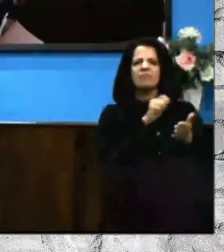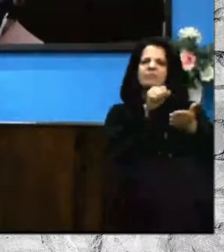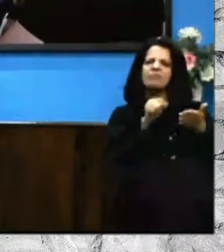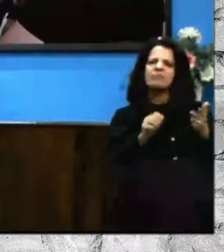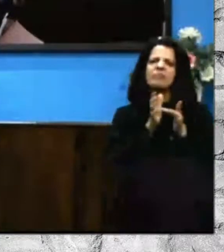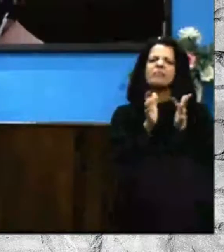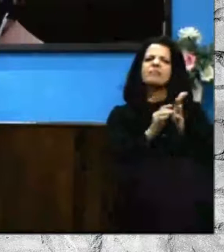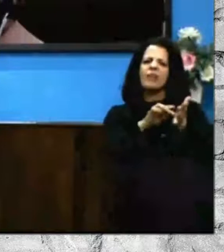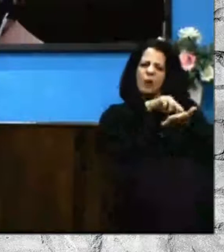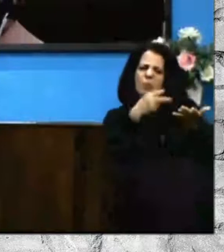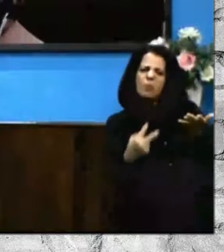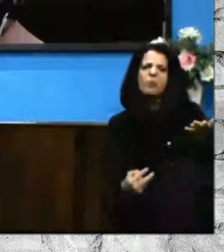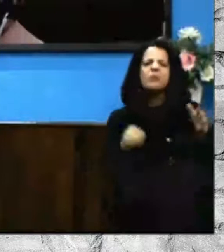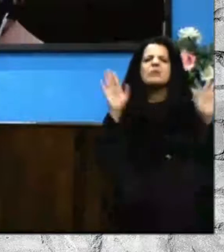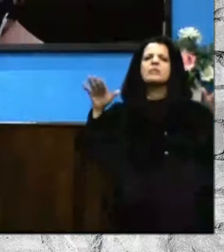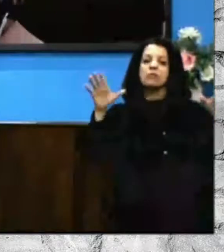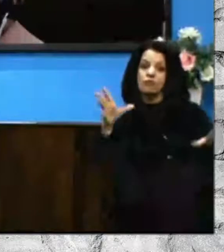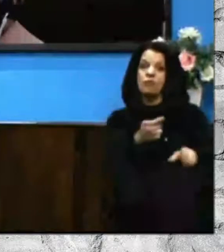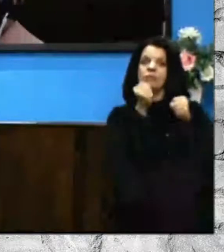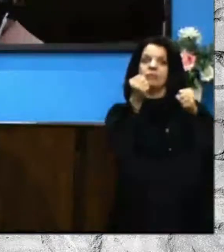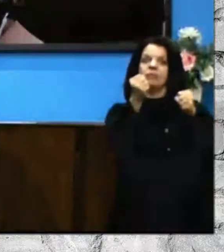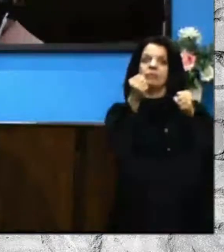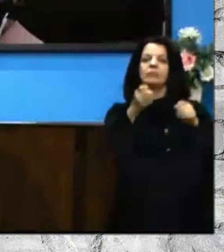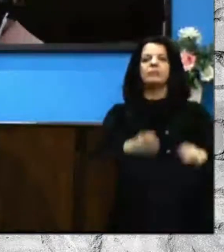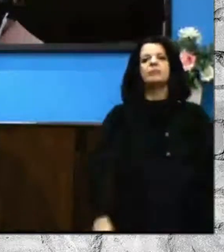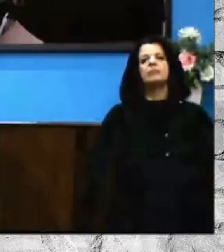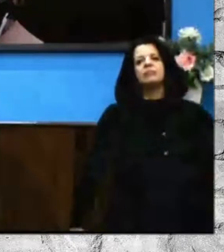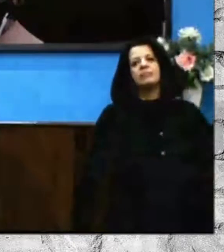pode pular que os anjos vão te segurar.